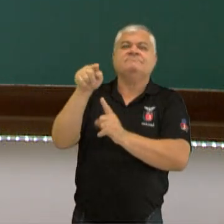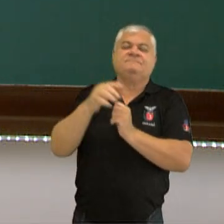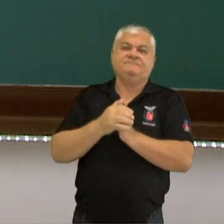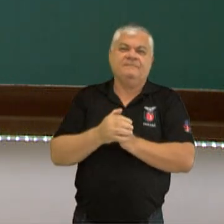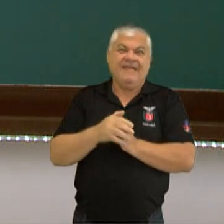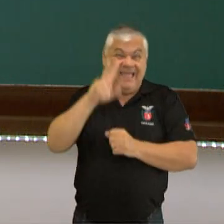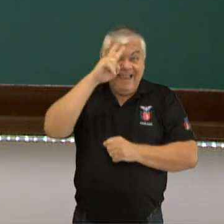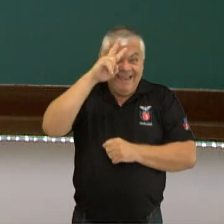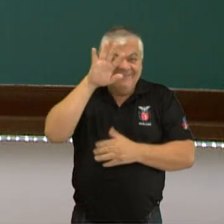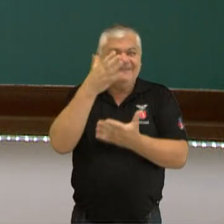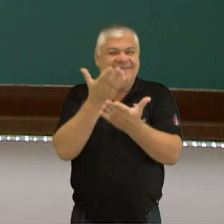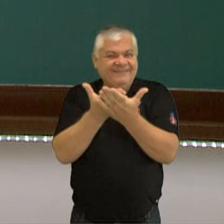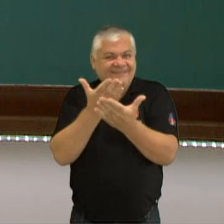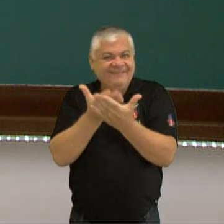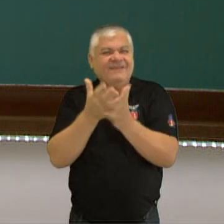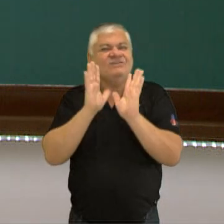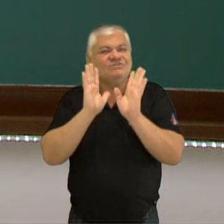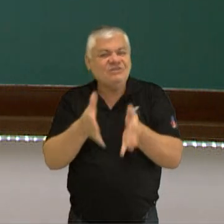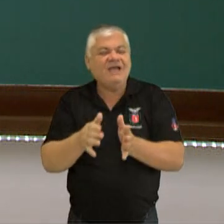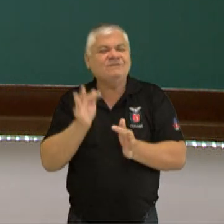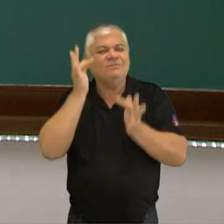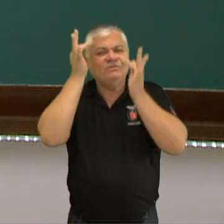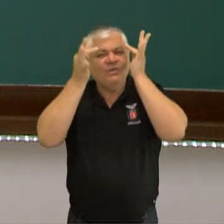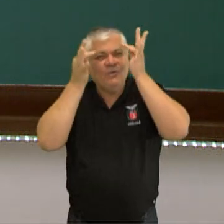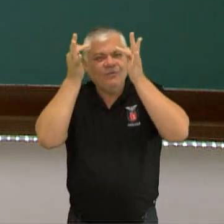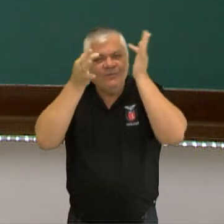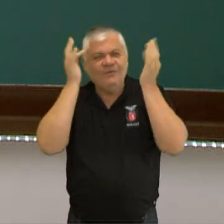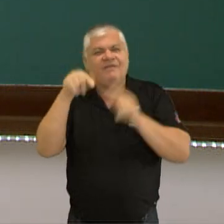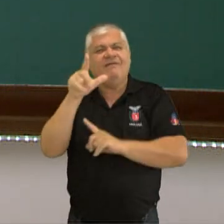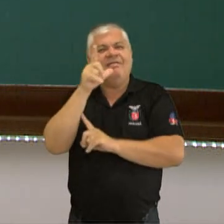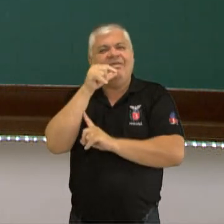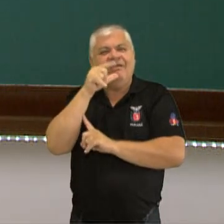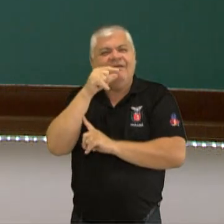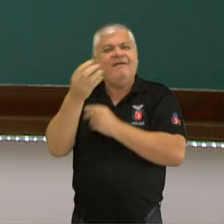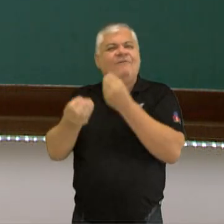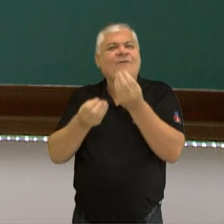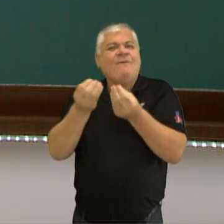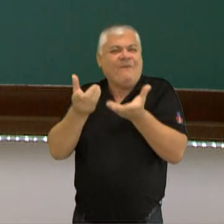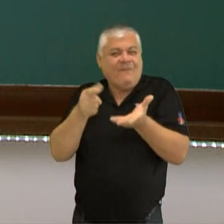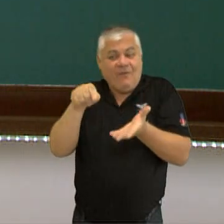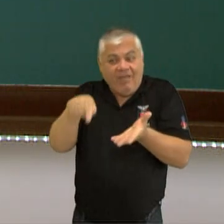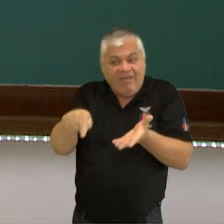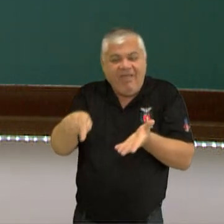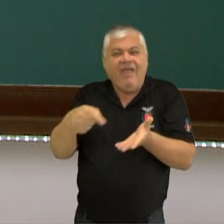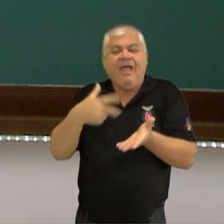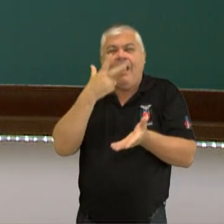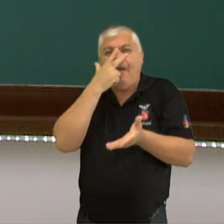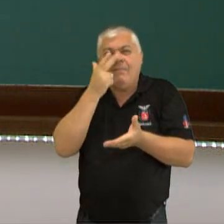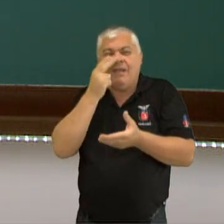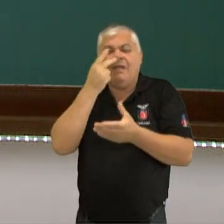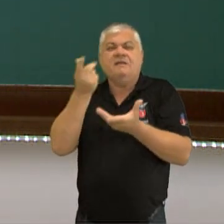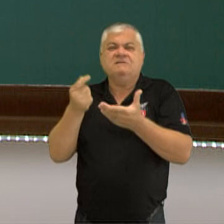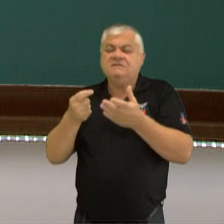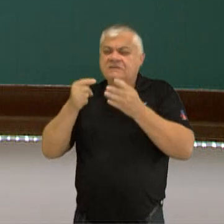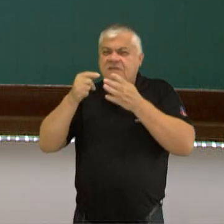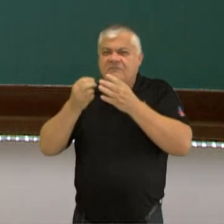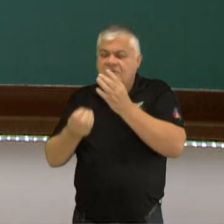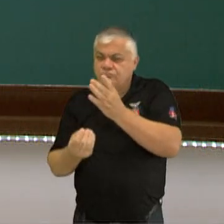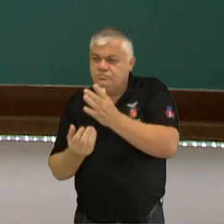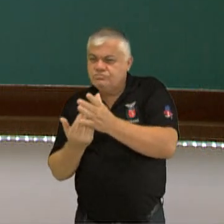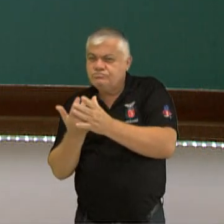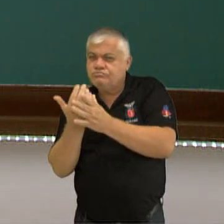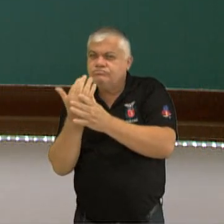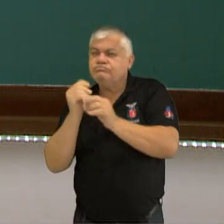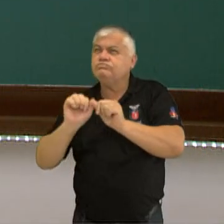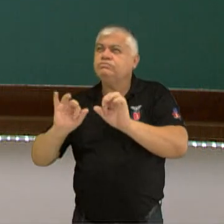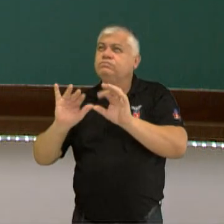estudou, a gente aprendeu um pouquinho sobre as teorias da água no nosso planeta, que estava sendo liberado, estava na atmosfera